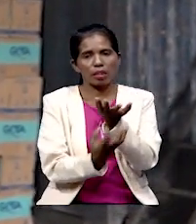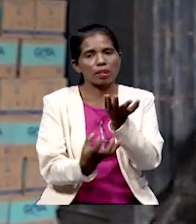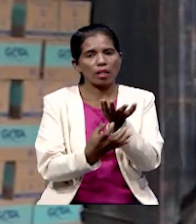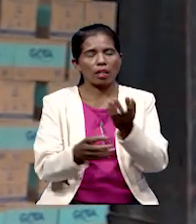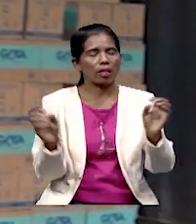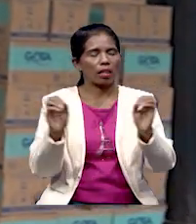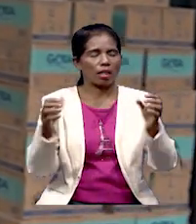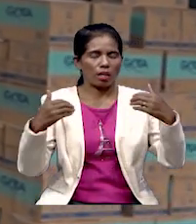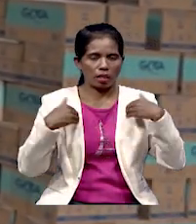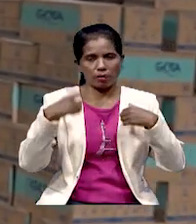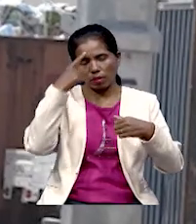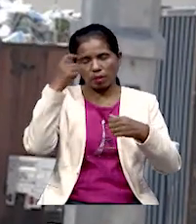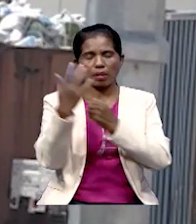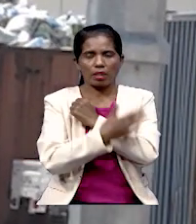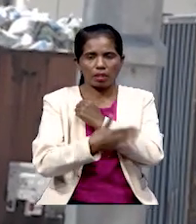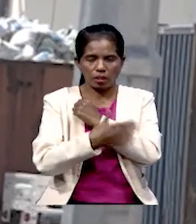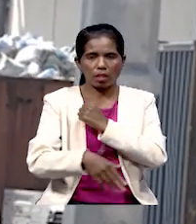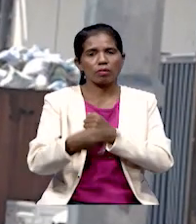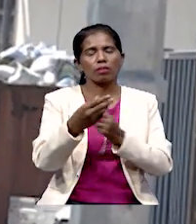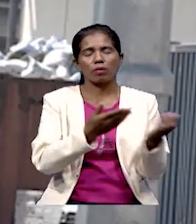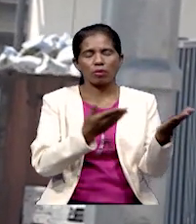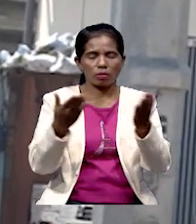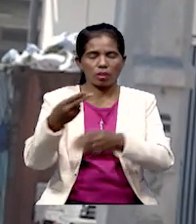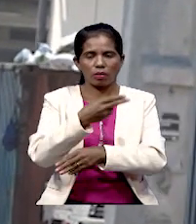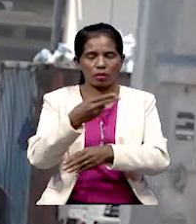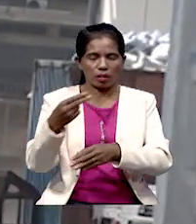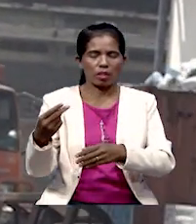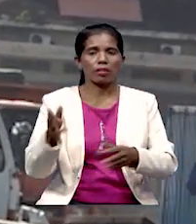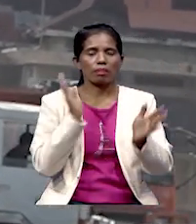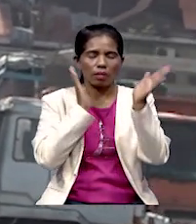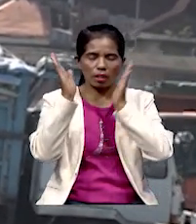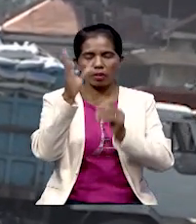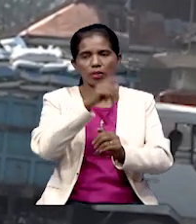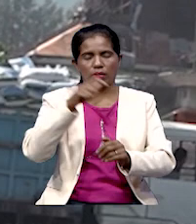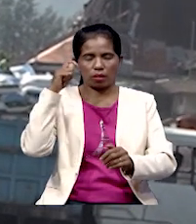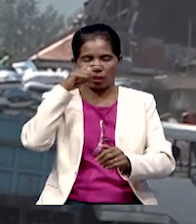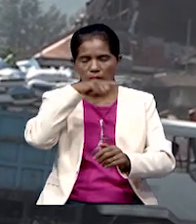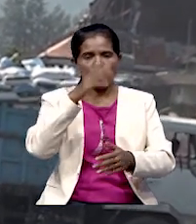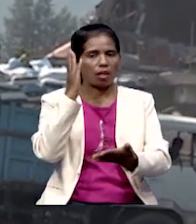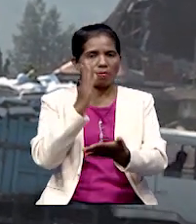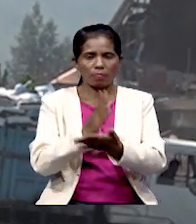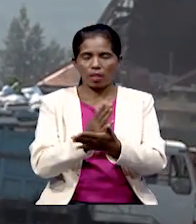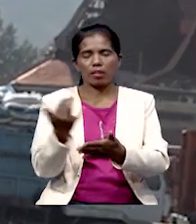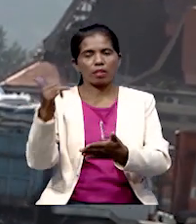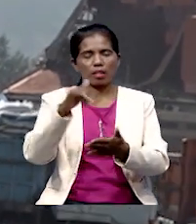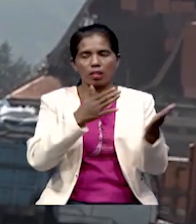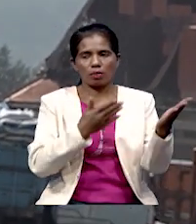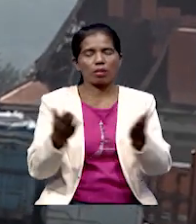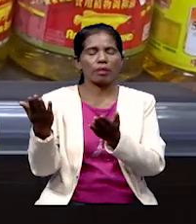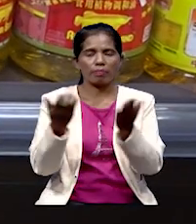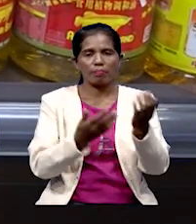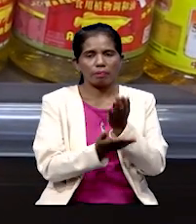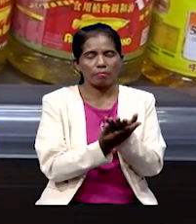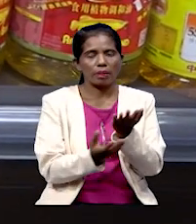tamanação exportador mina zona hanesan Indonésia, Malásia no Tailândia, hajuja para cira na exportação, nune